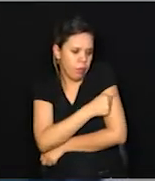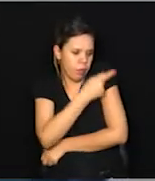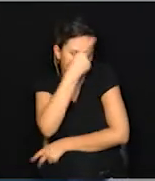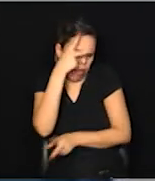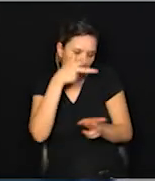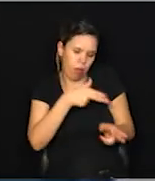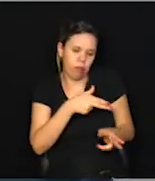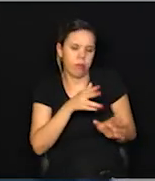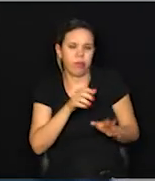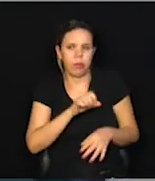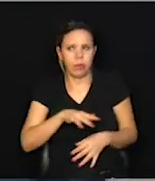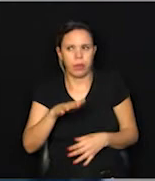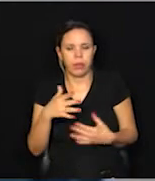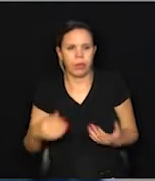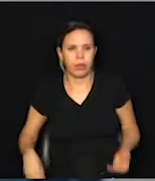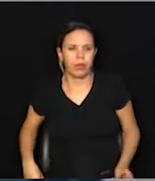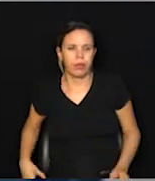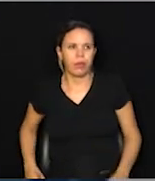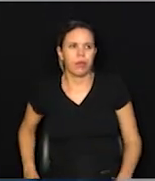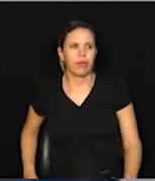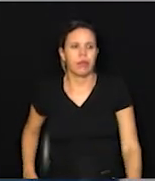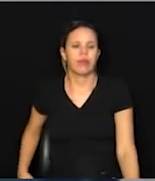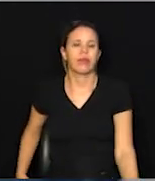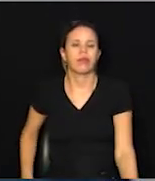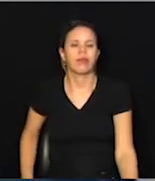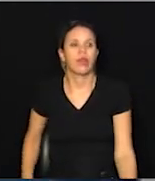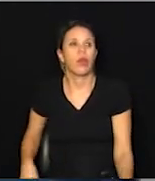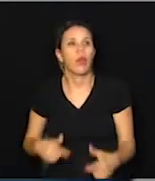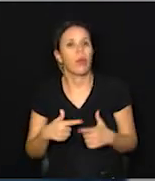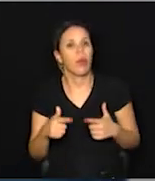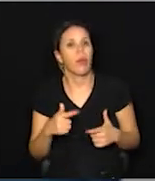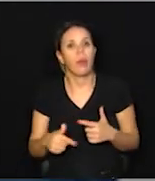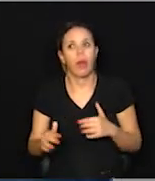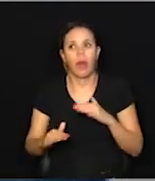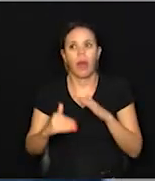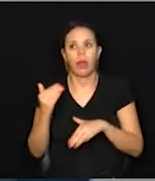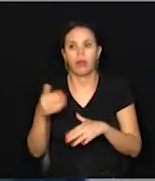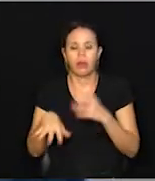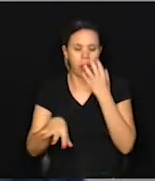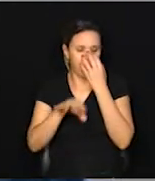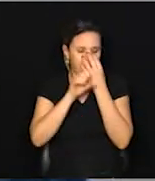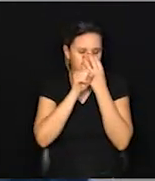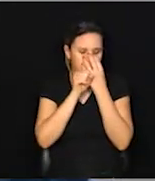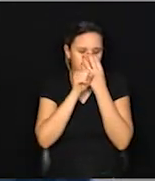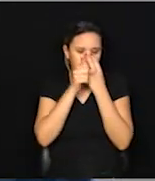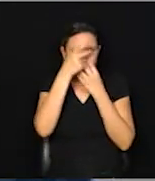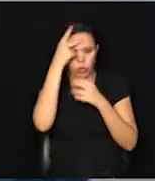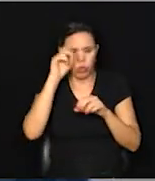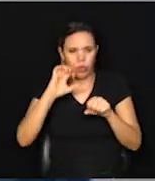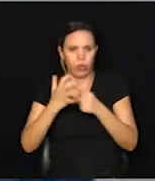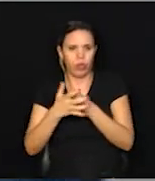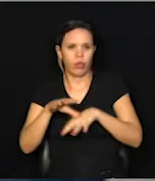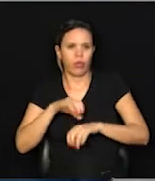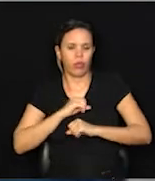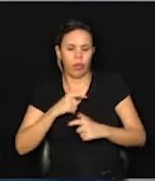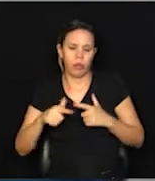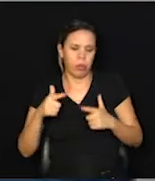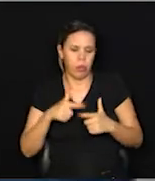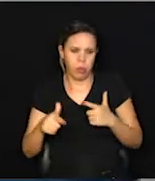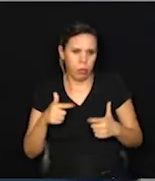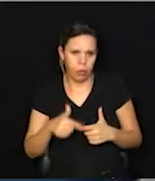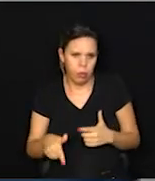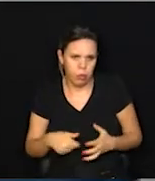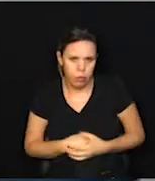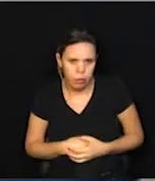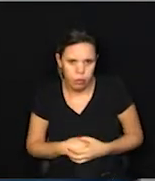geral. Então, a situação, além do problema de intubação dos doentes COVID, eu começo a ter problema